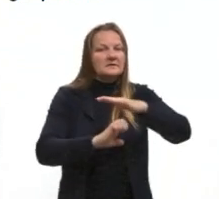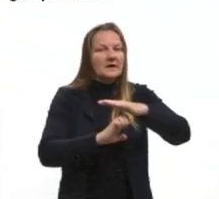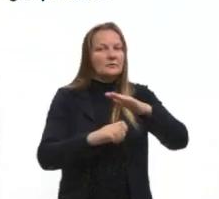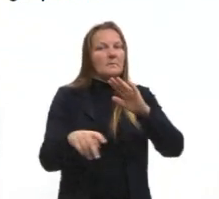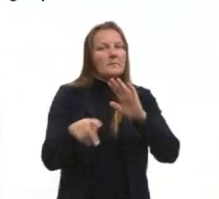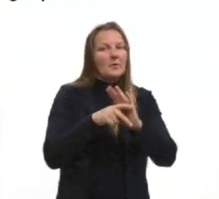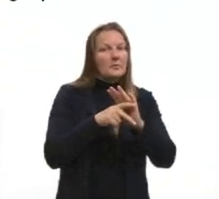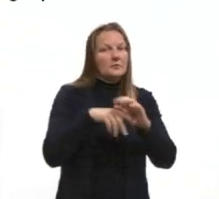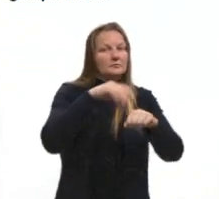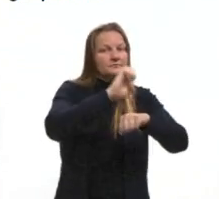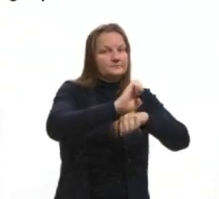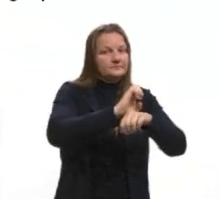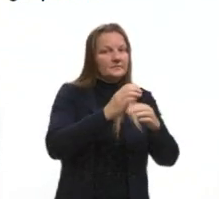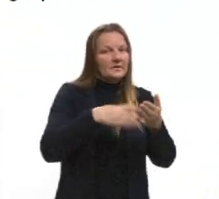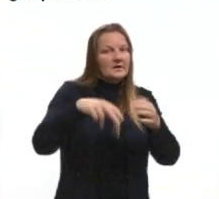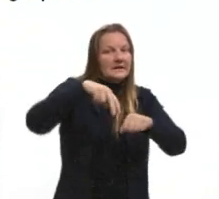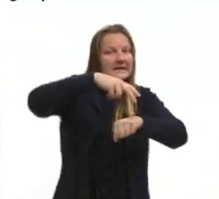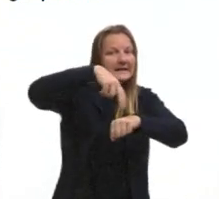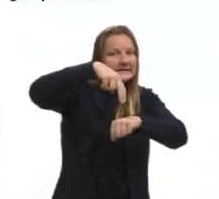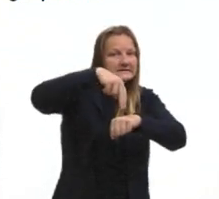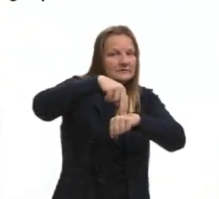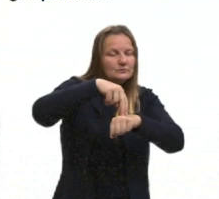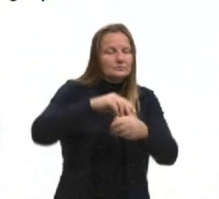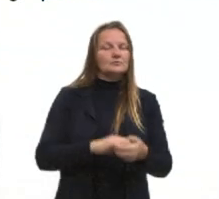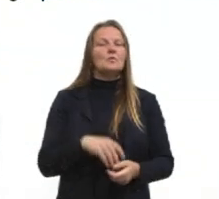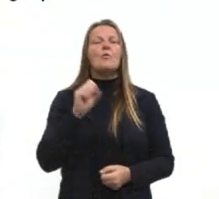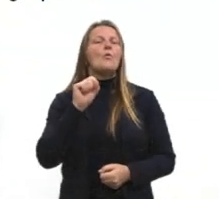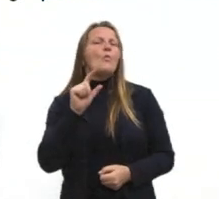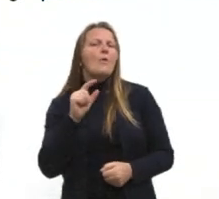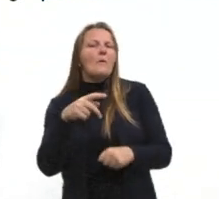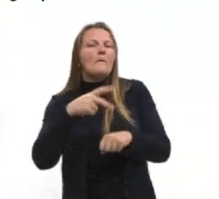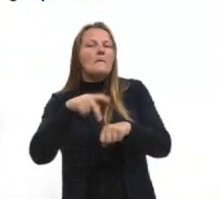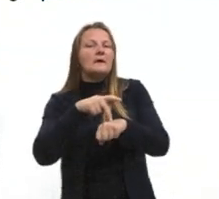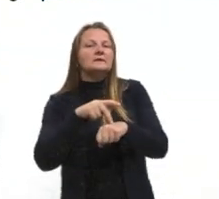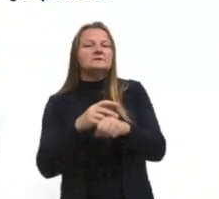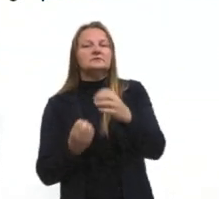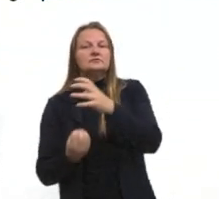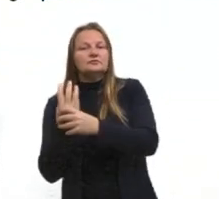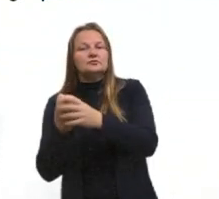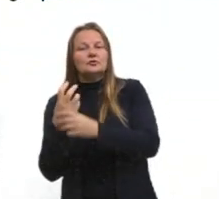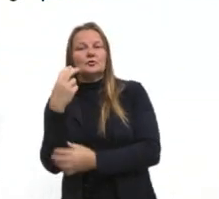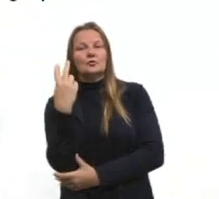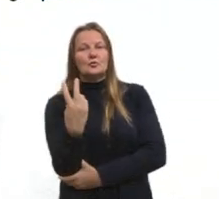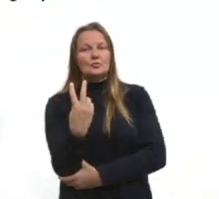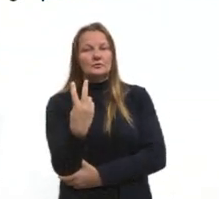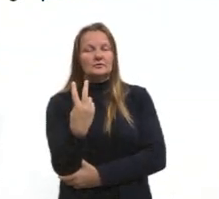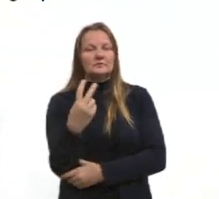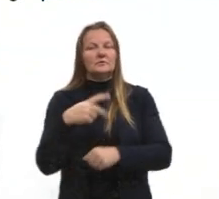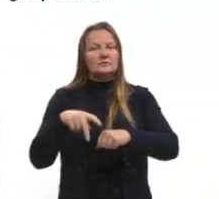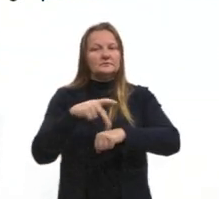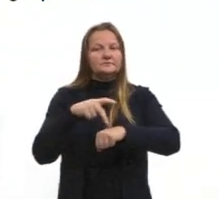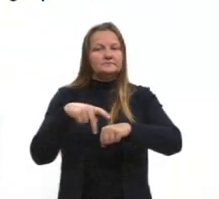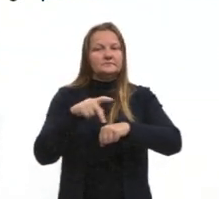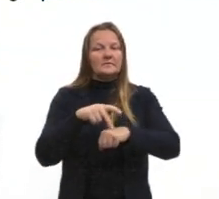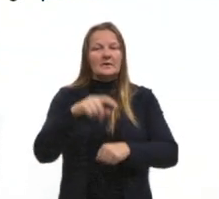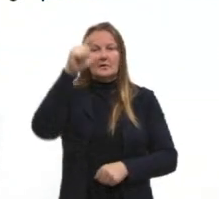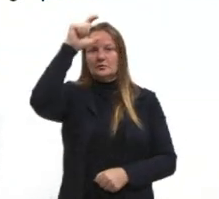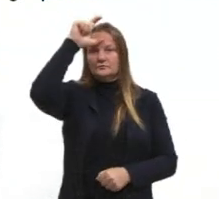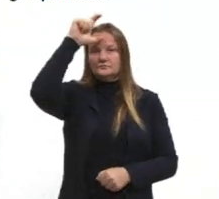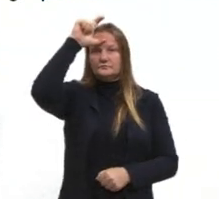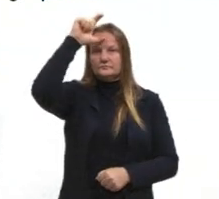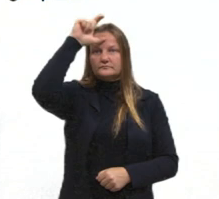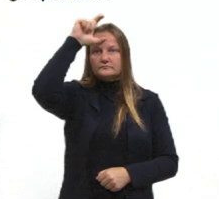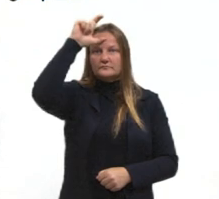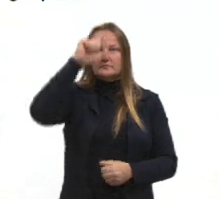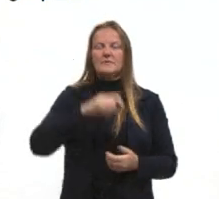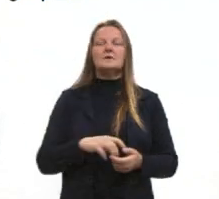tá quais são os países que não surgem a partir disso aí são dois né basicamente então nós temos a Turquia né